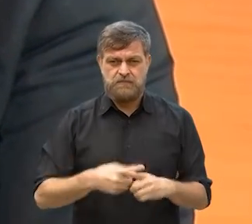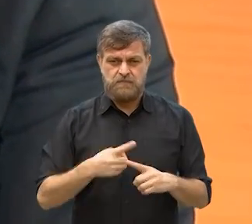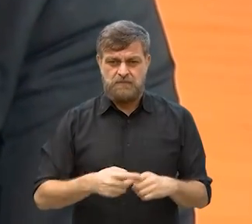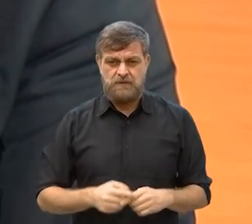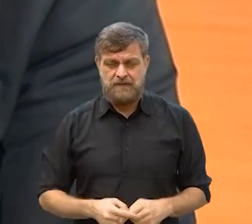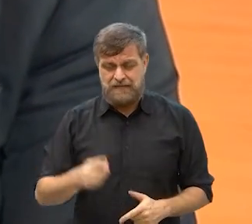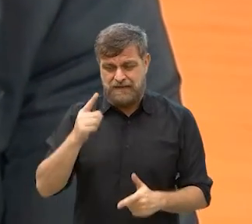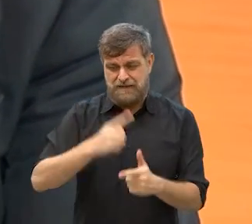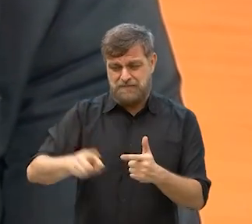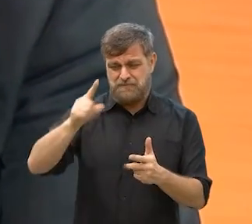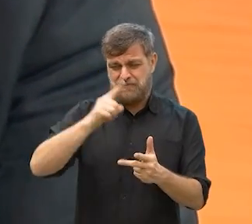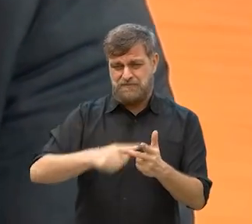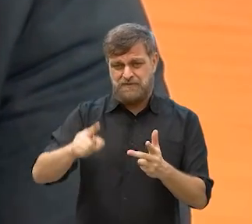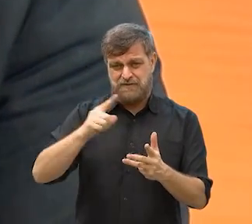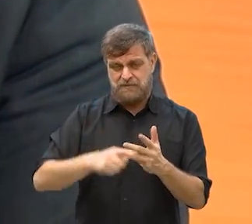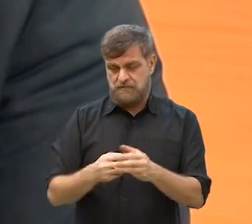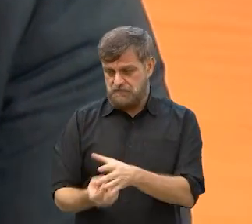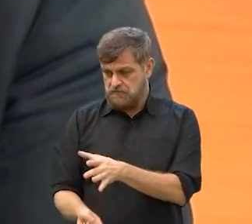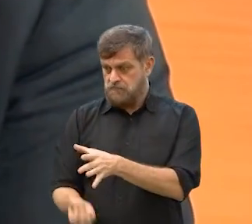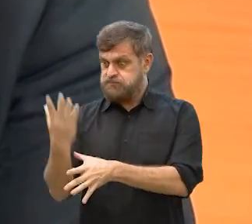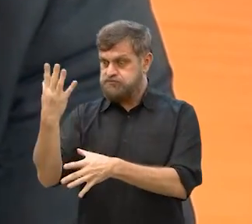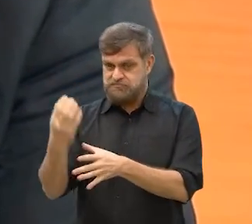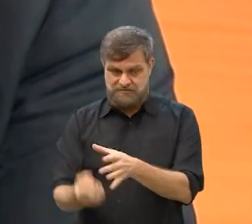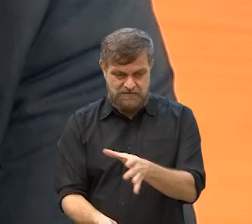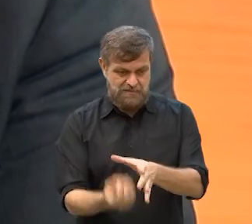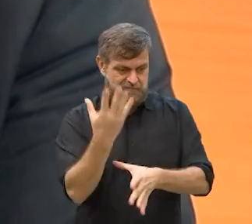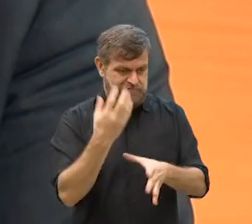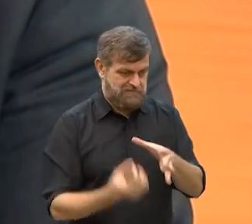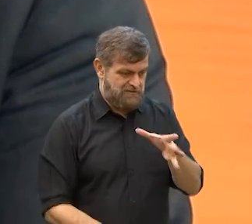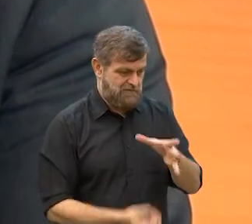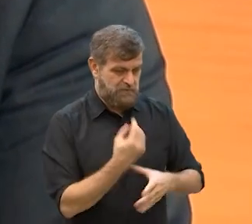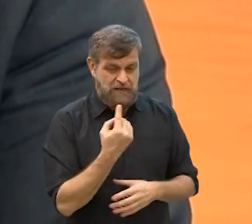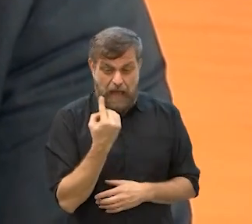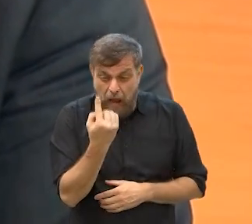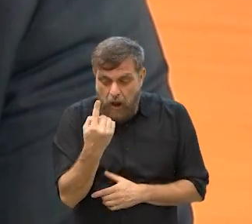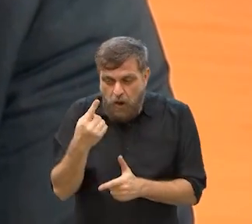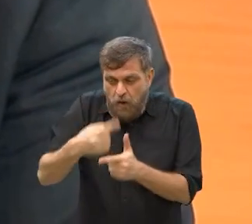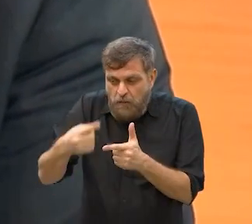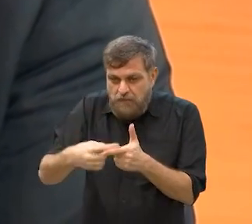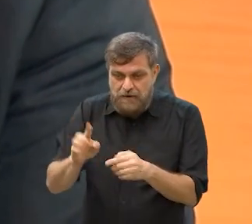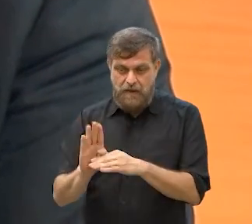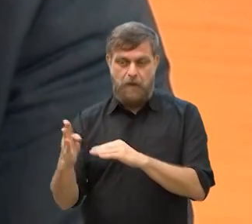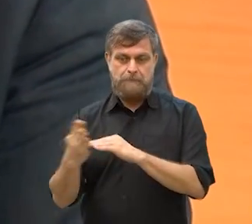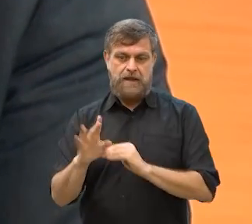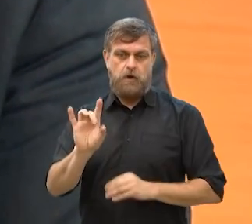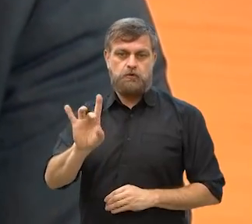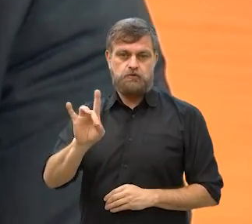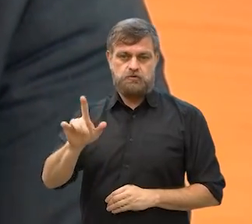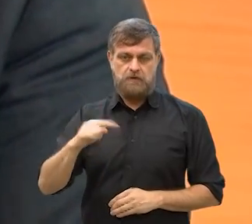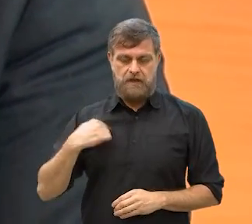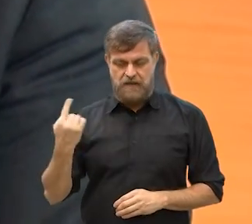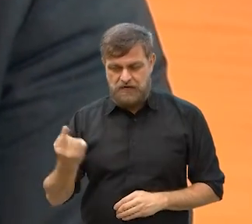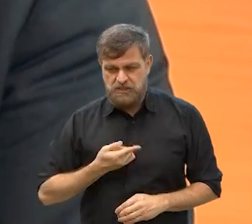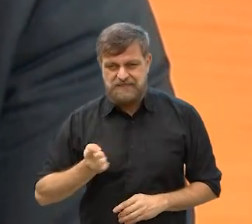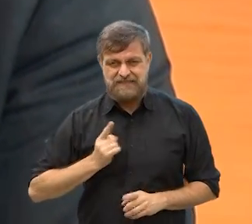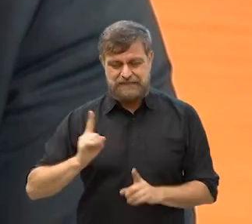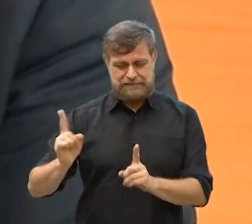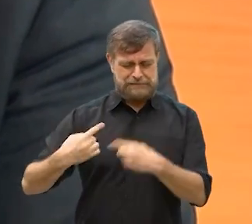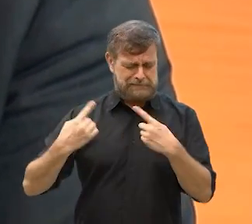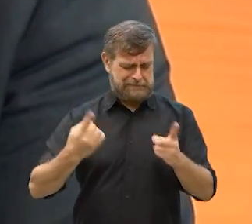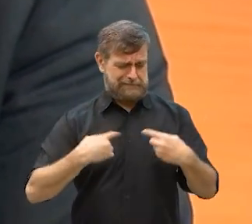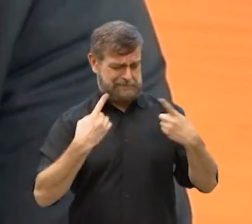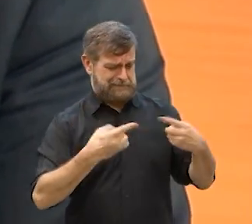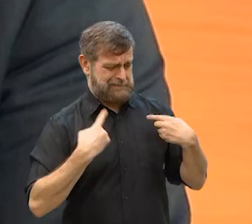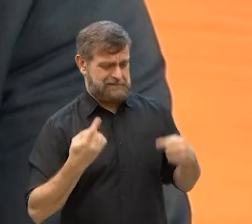os problemas, eles vão brotando, né? E não é numa área específica da cidade. A gente recebe demanda da